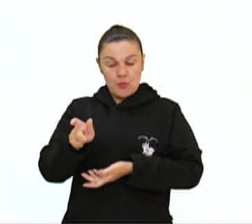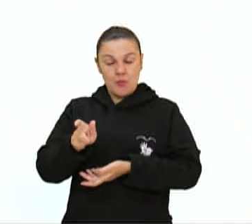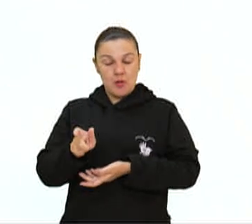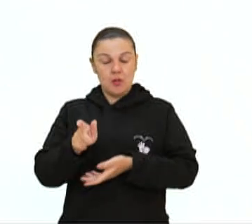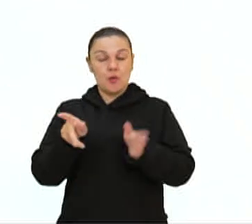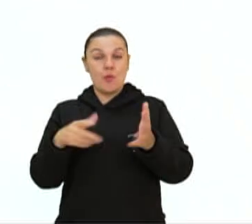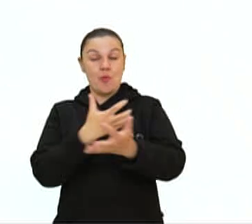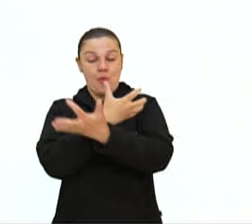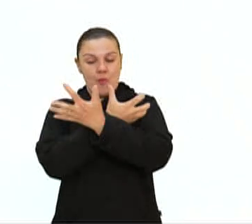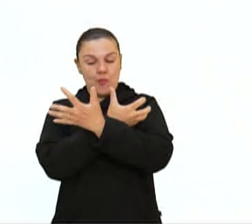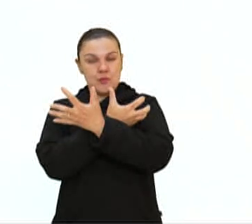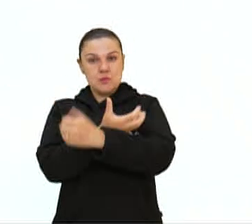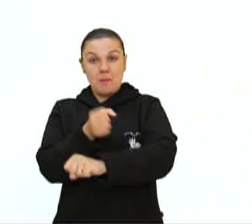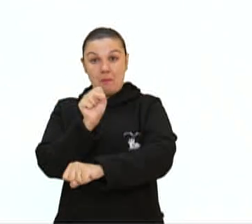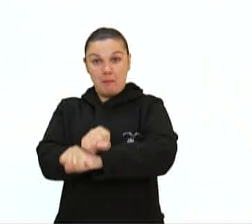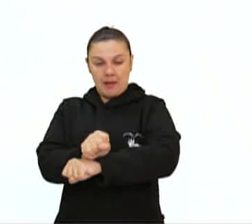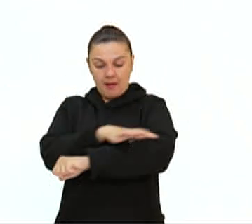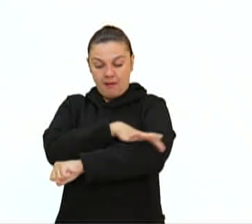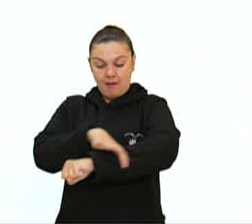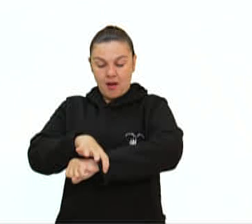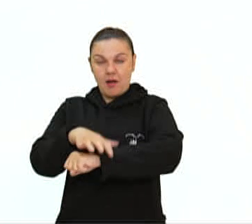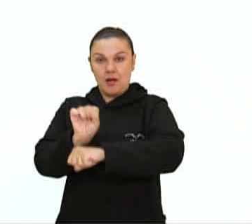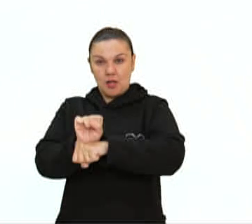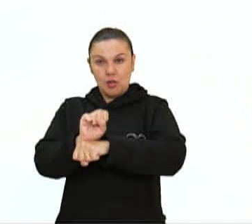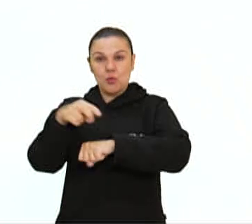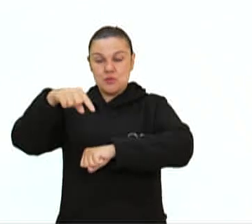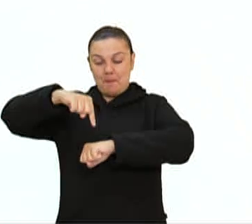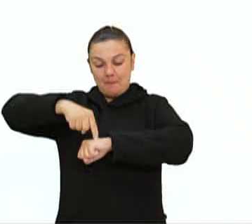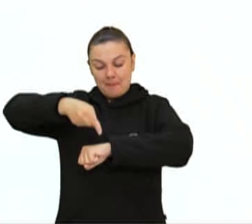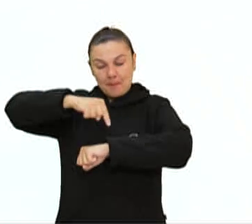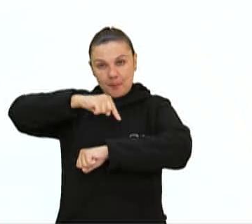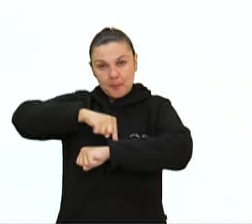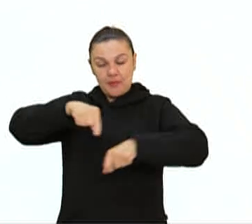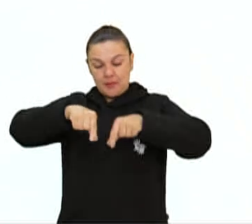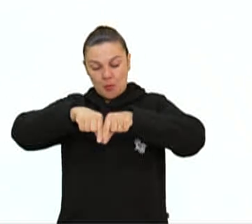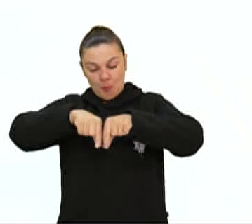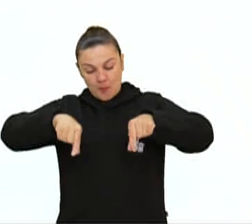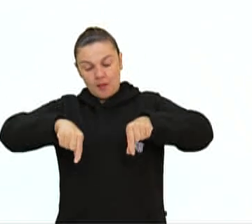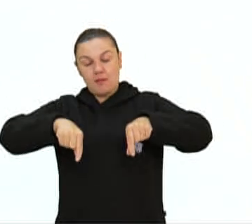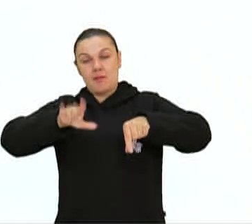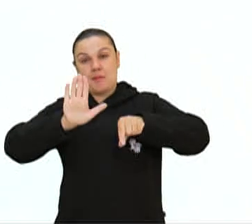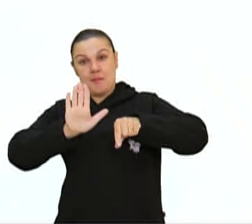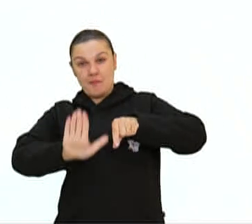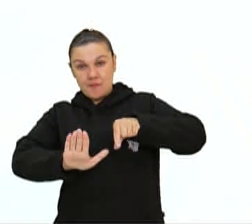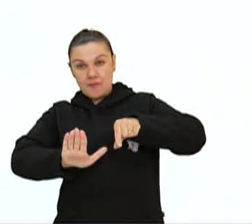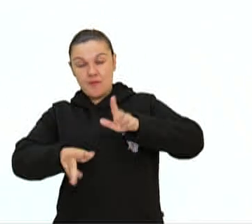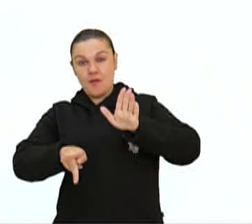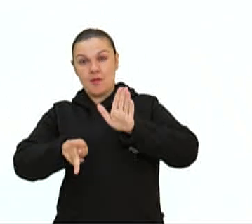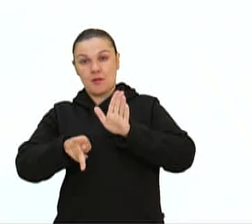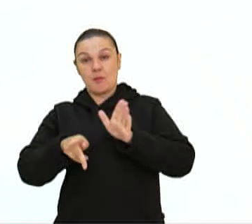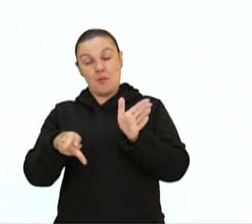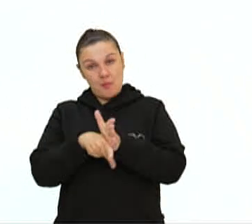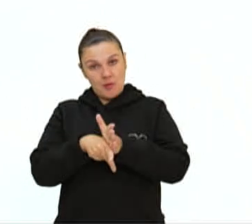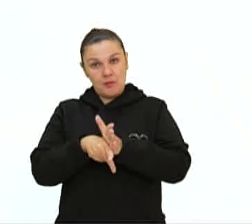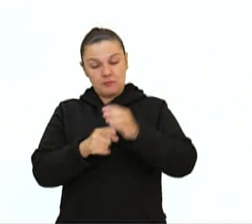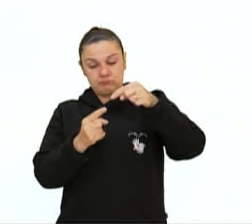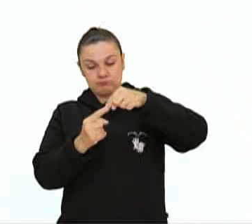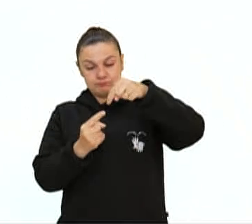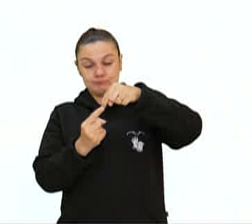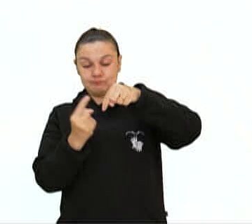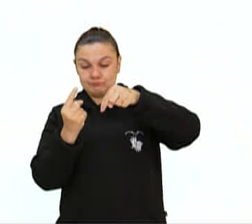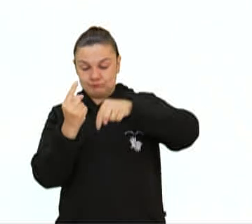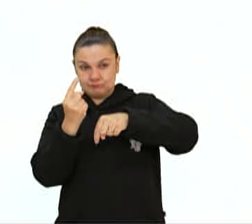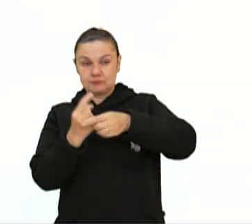ser imobilizado e, dependendo do caso, são utilizados pinos, parafusos, placas para fixar no local